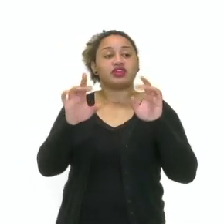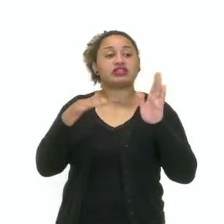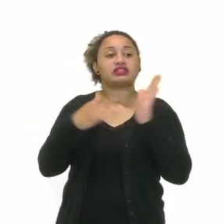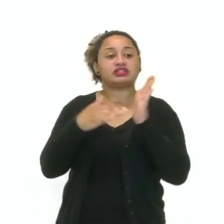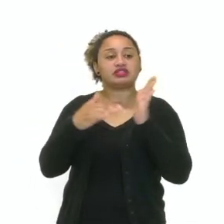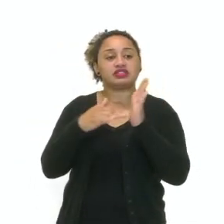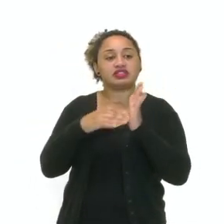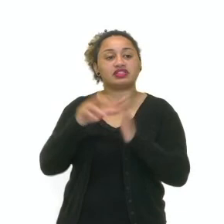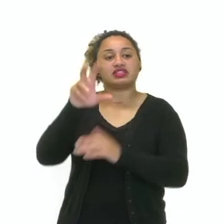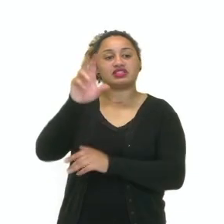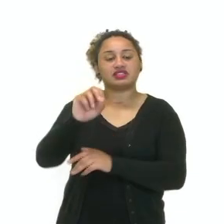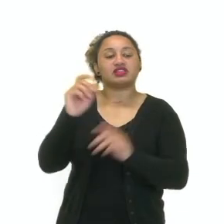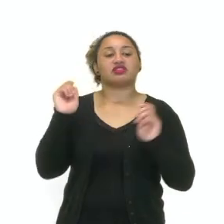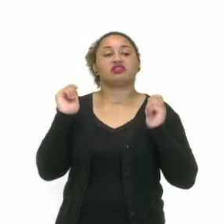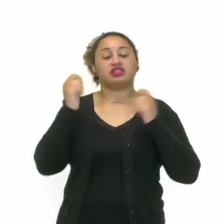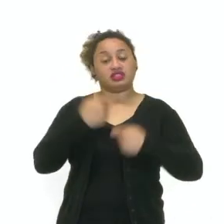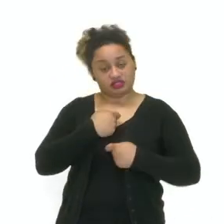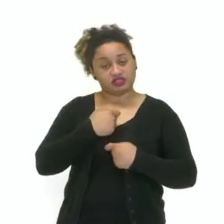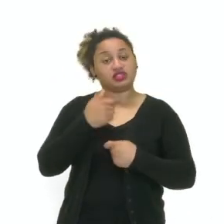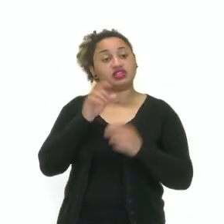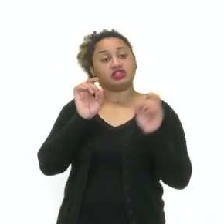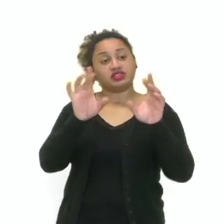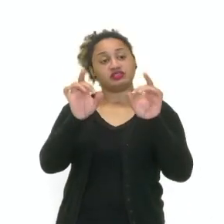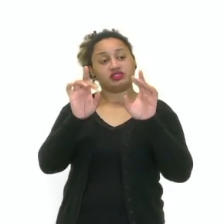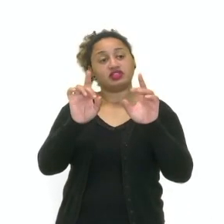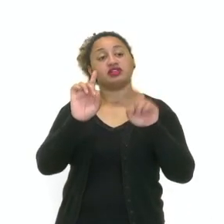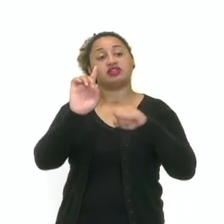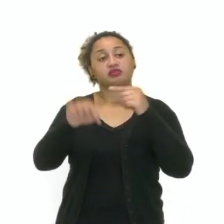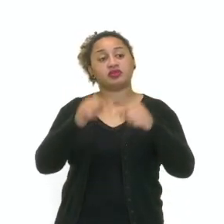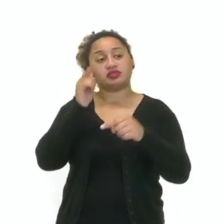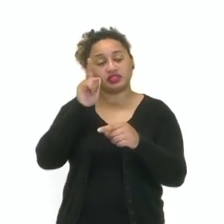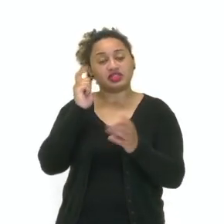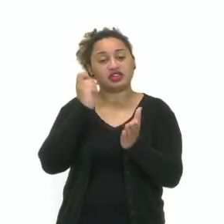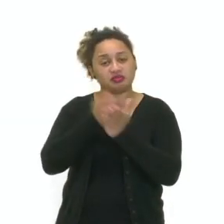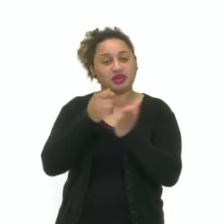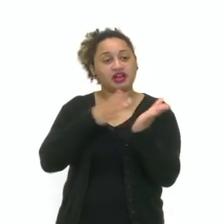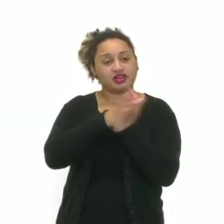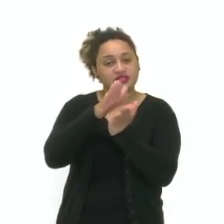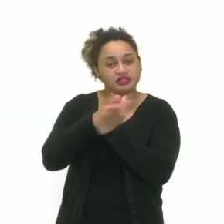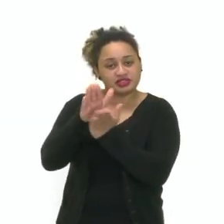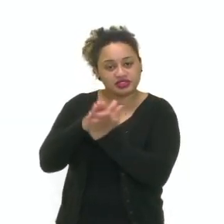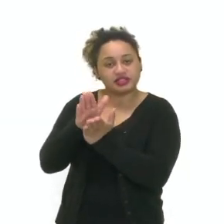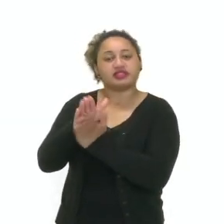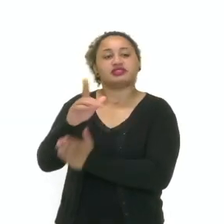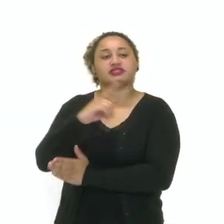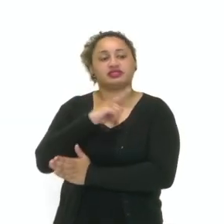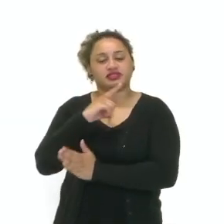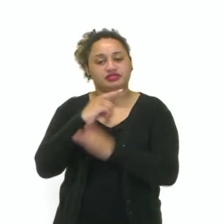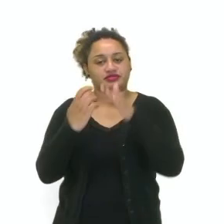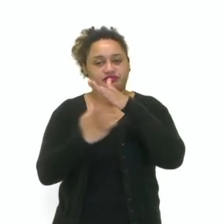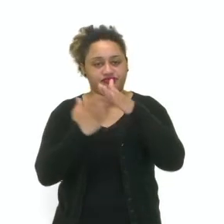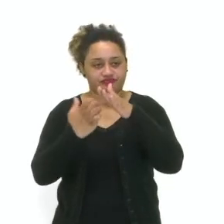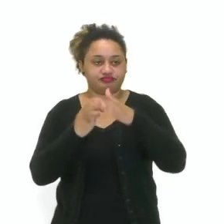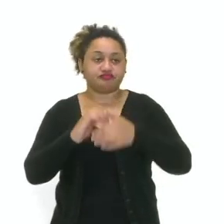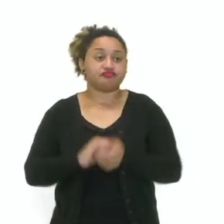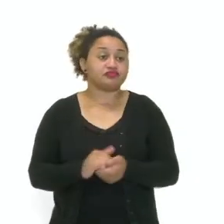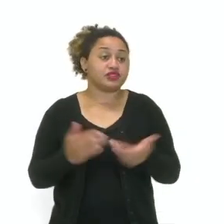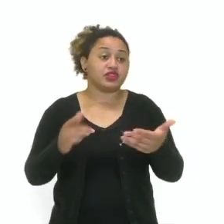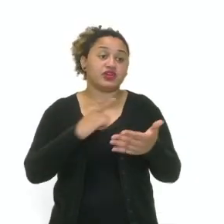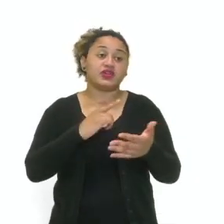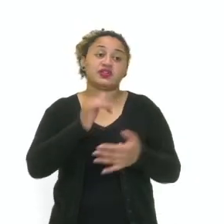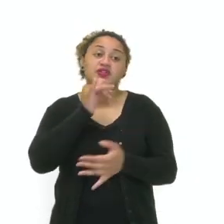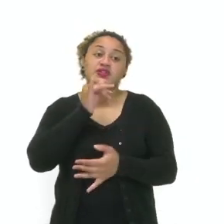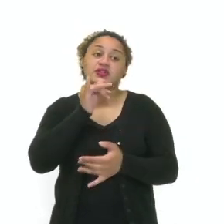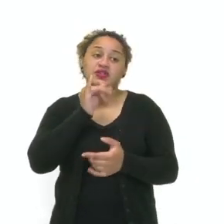de 50 jaquetas serem vendidas para se pagar os custos fixos da empresa. Aqui nós temos um exemplo